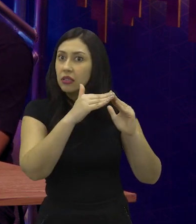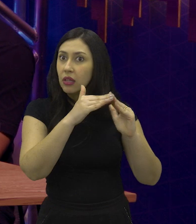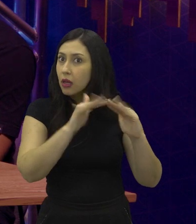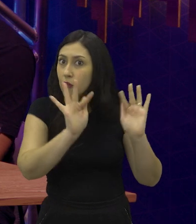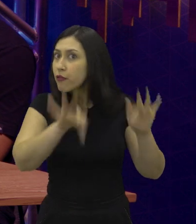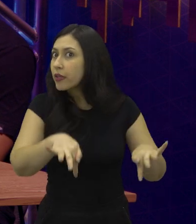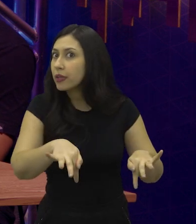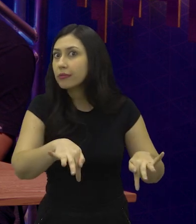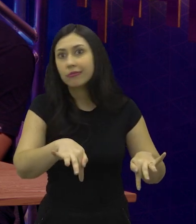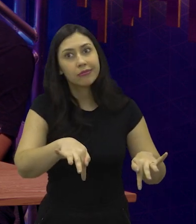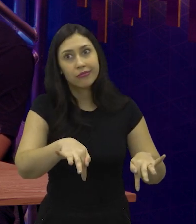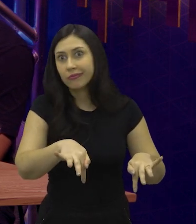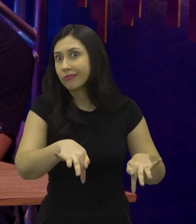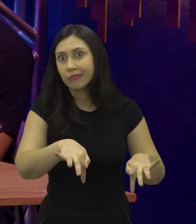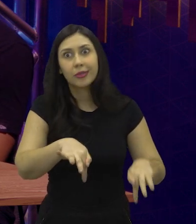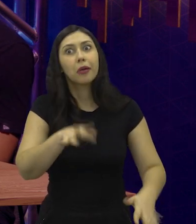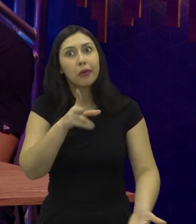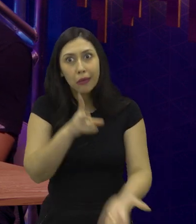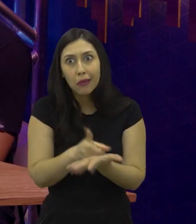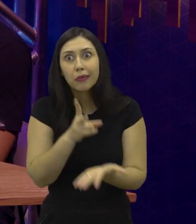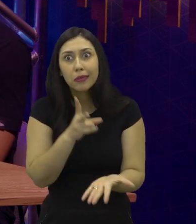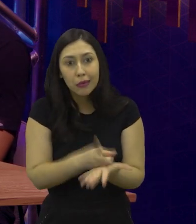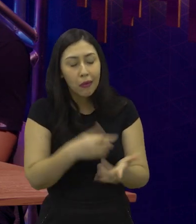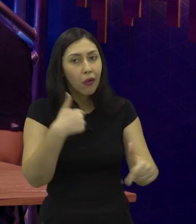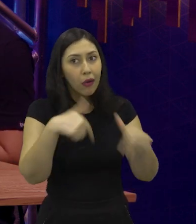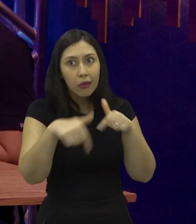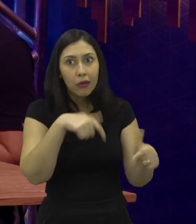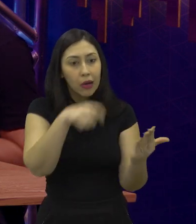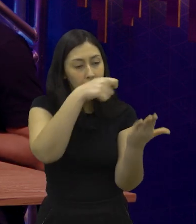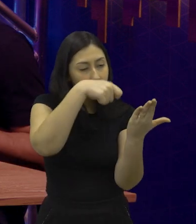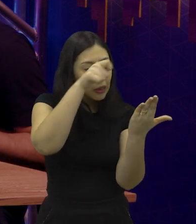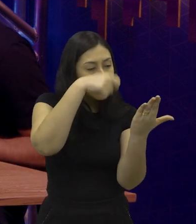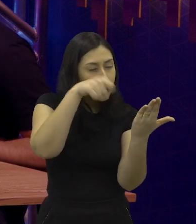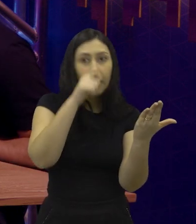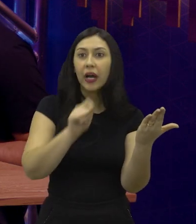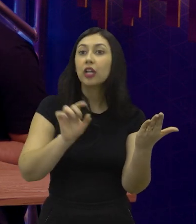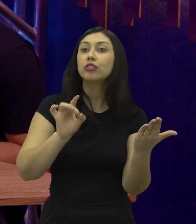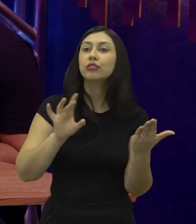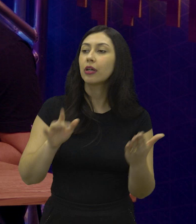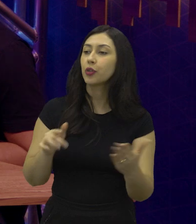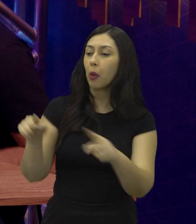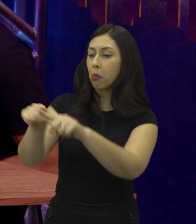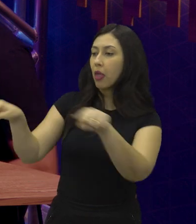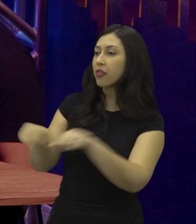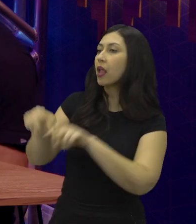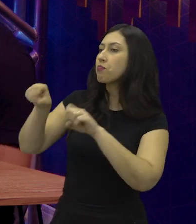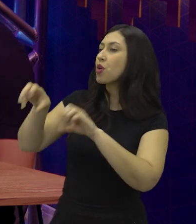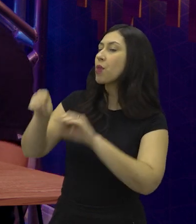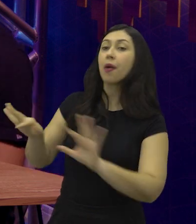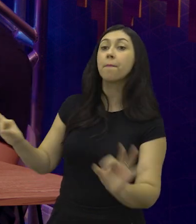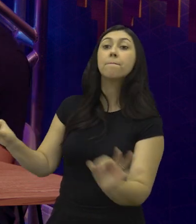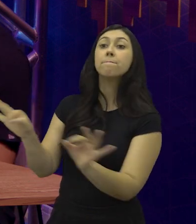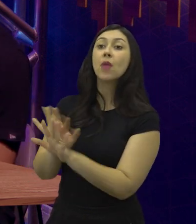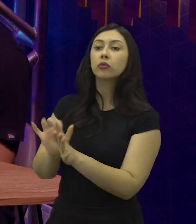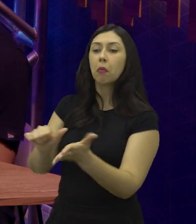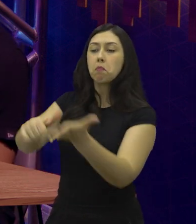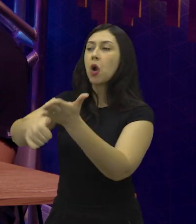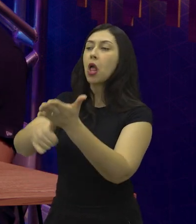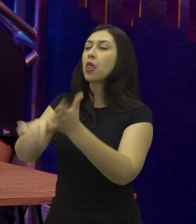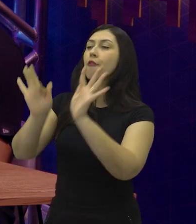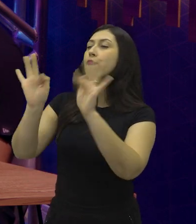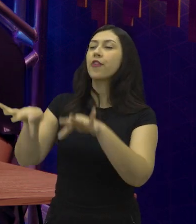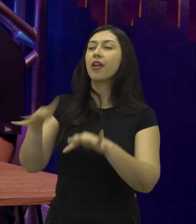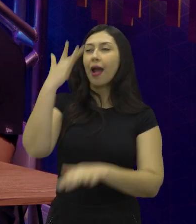trabalho não acabou, uhum, né? Não existe o bater ponto, vou embora, só trabalho amanhã para o professor.